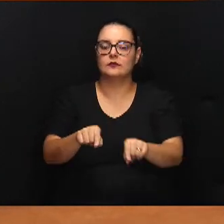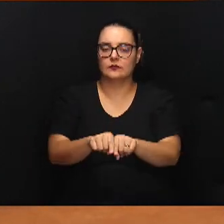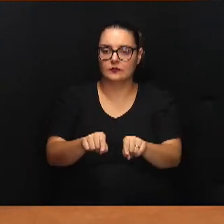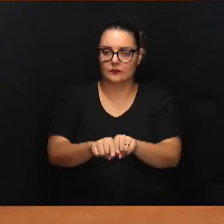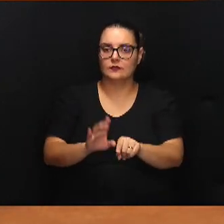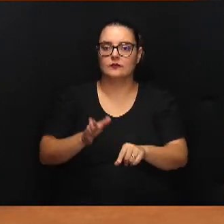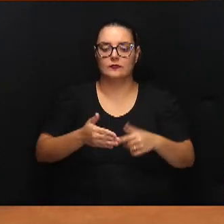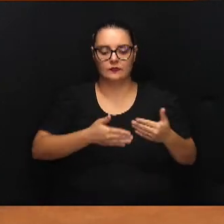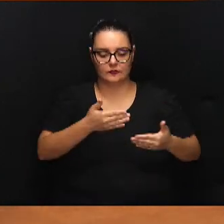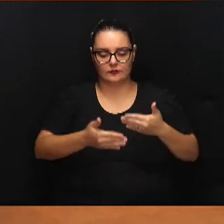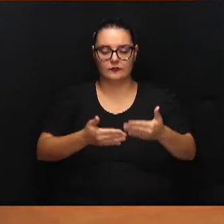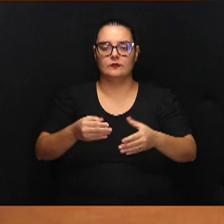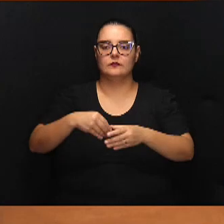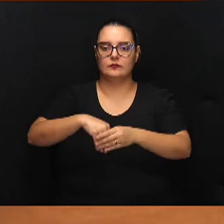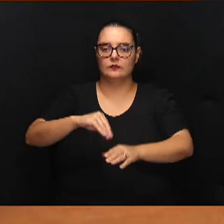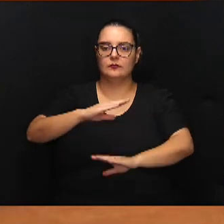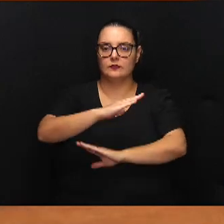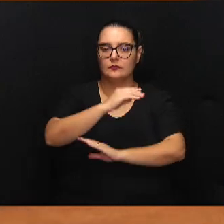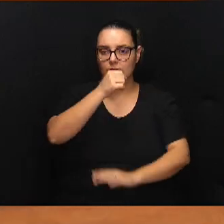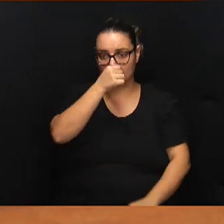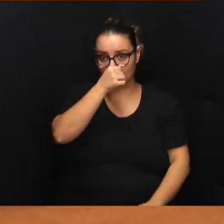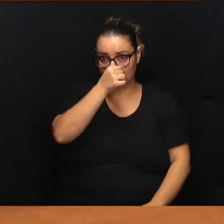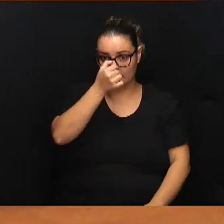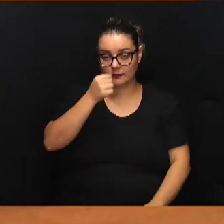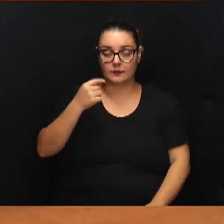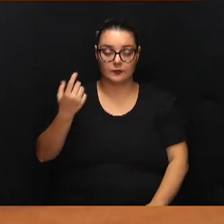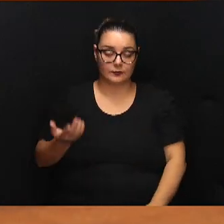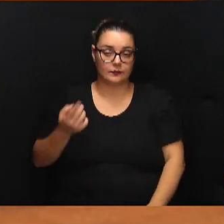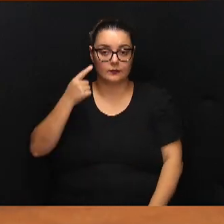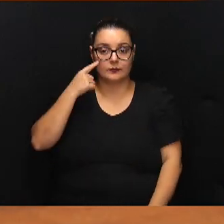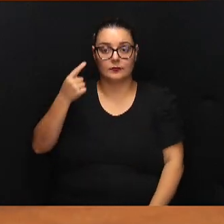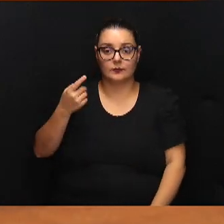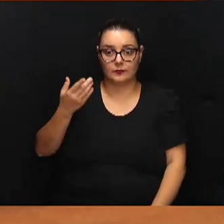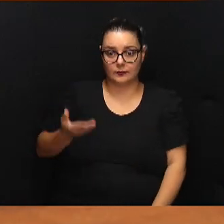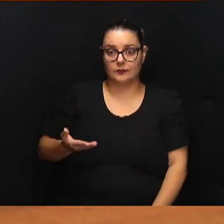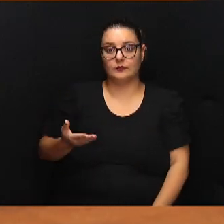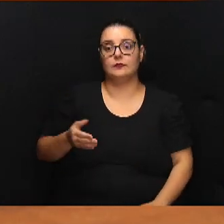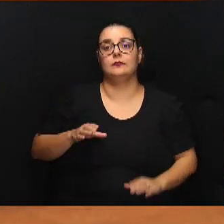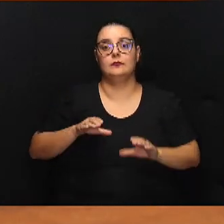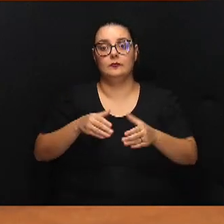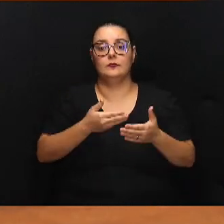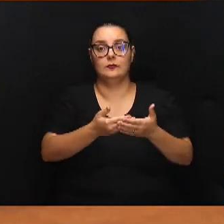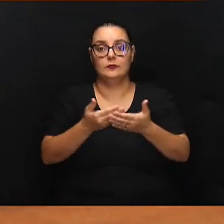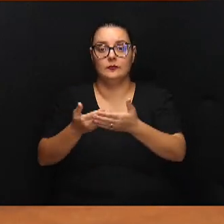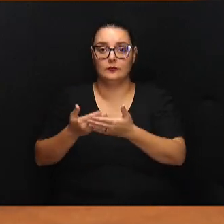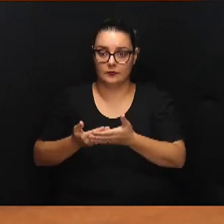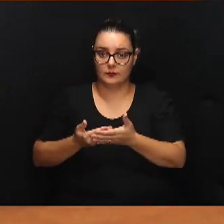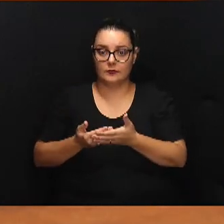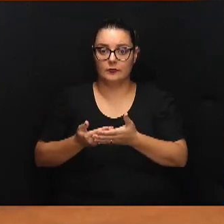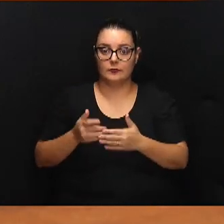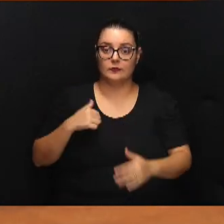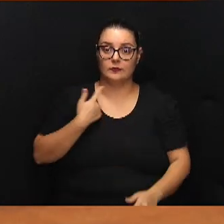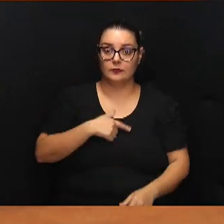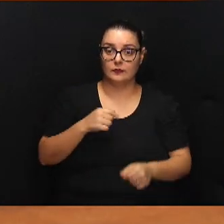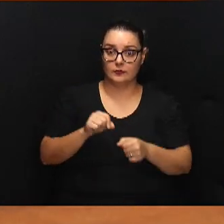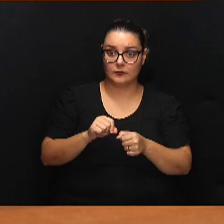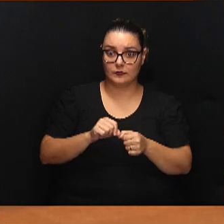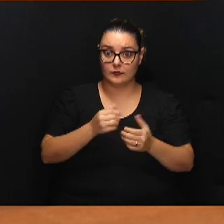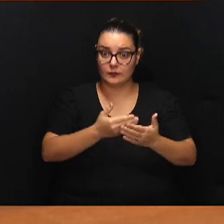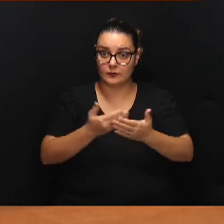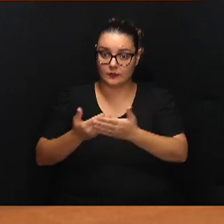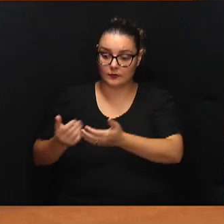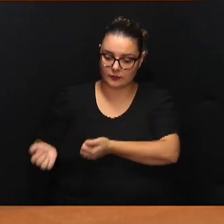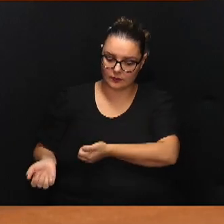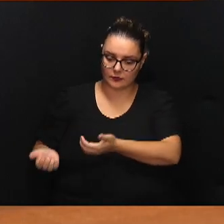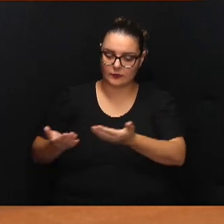está tramitando nessa casa. Então, a ideia dessa comissão de estudos é a gente fazer esse estudo e